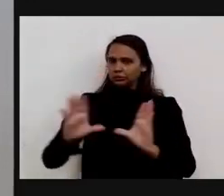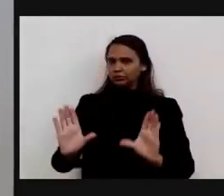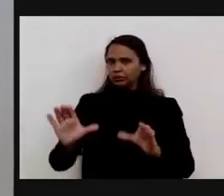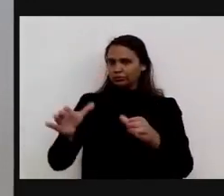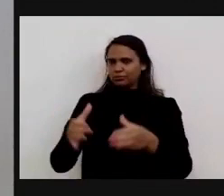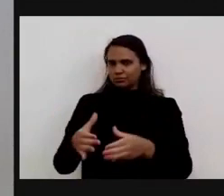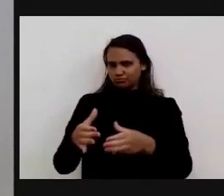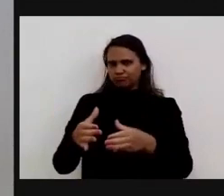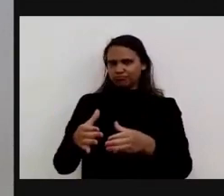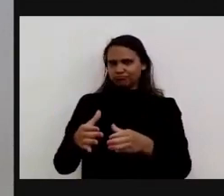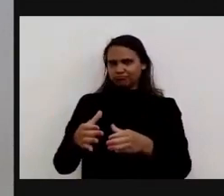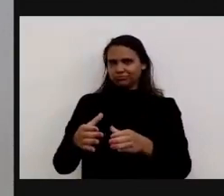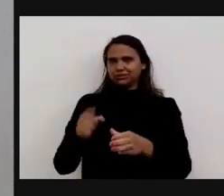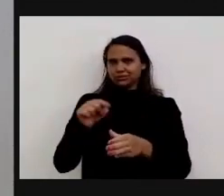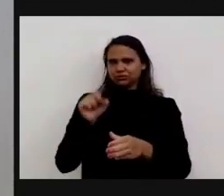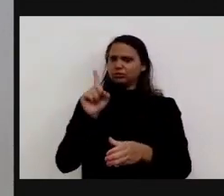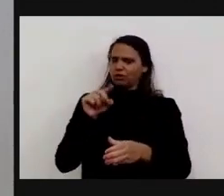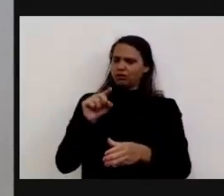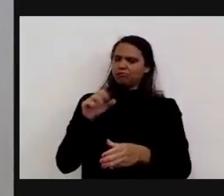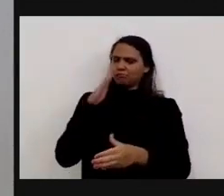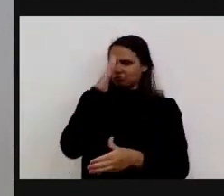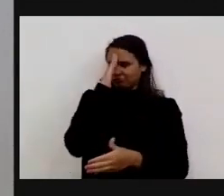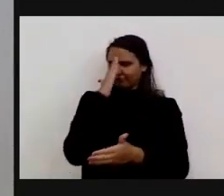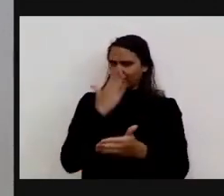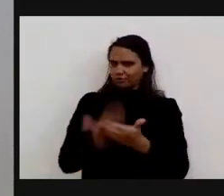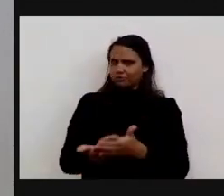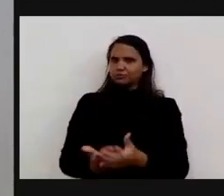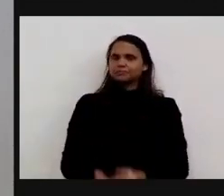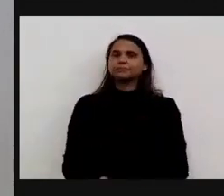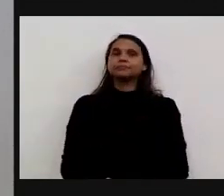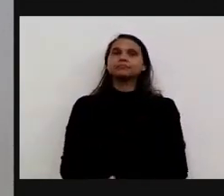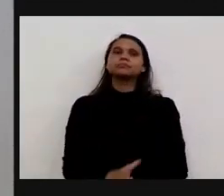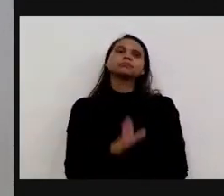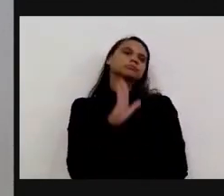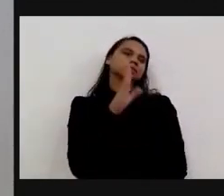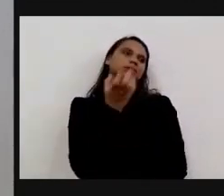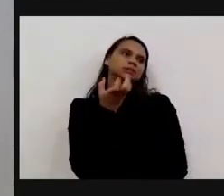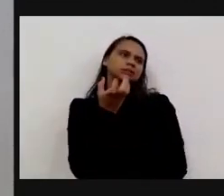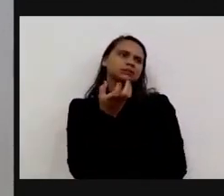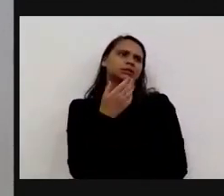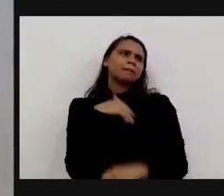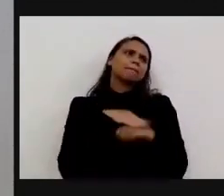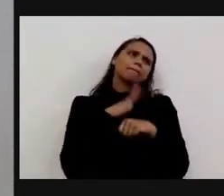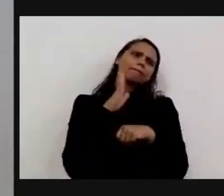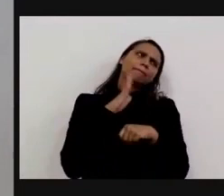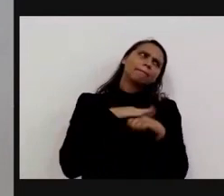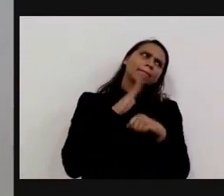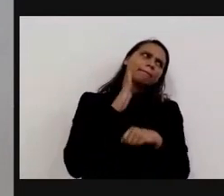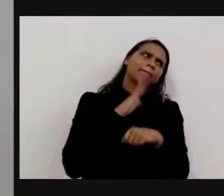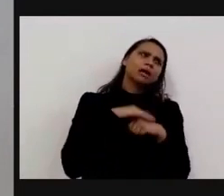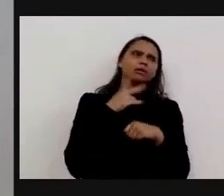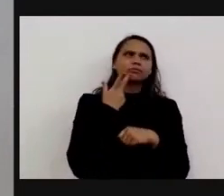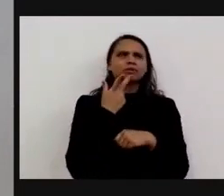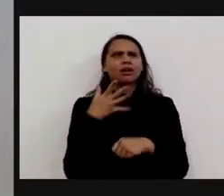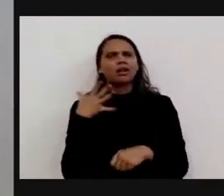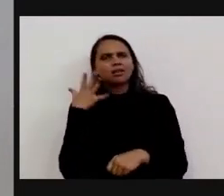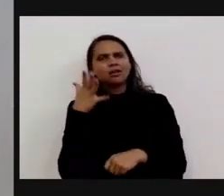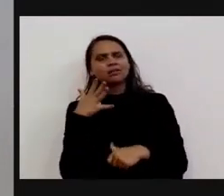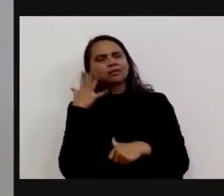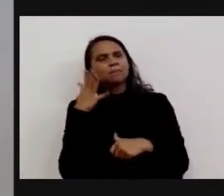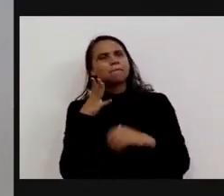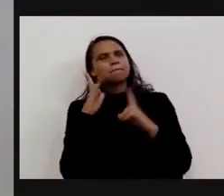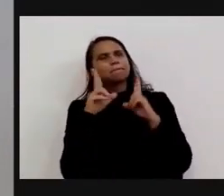etc isso tem a ver com confiança mas eu queria explorar um pouco mais esse ponto sabe Mari né de